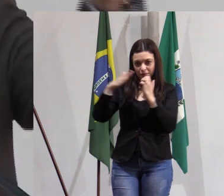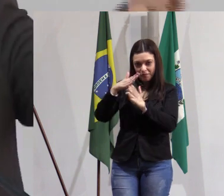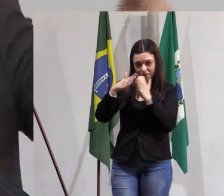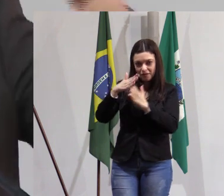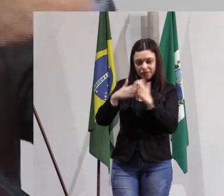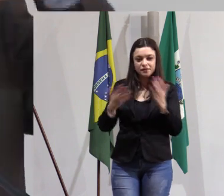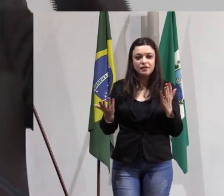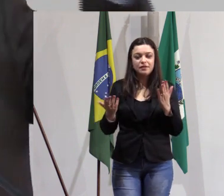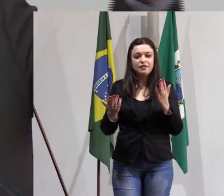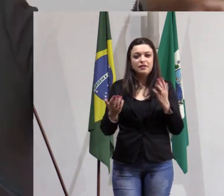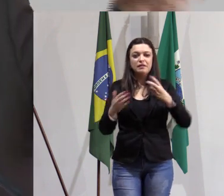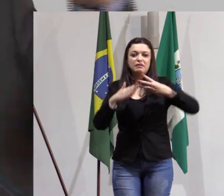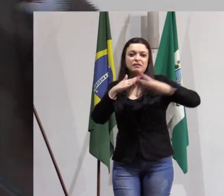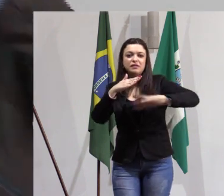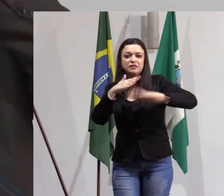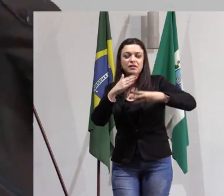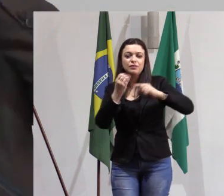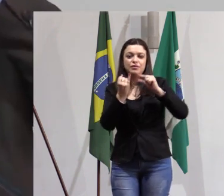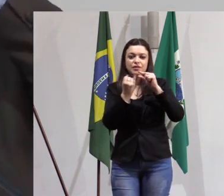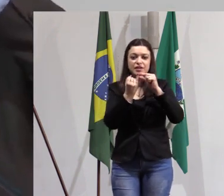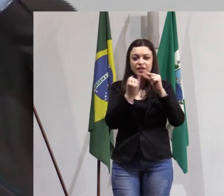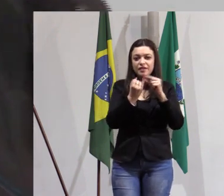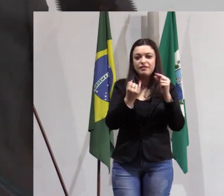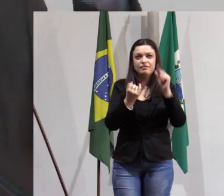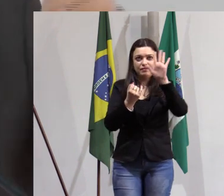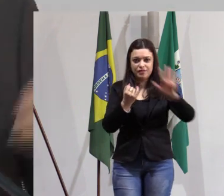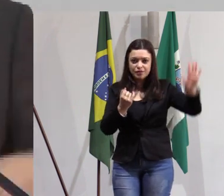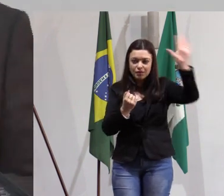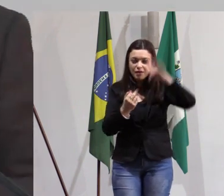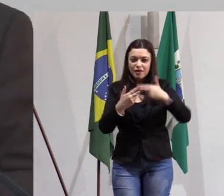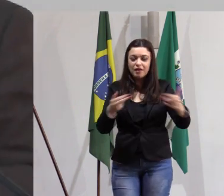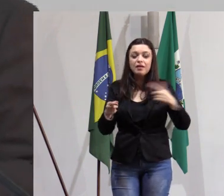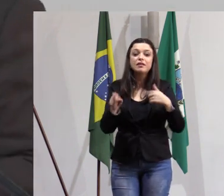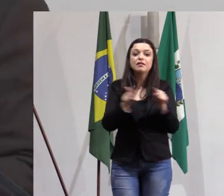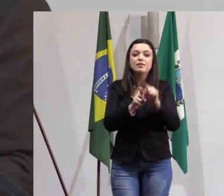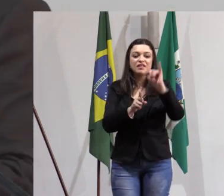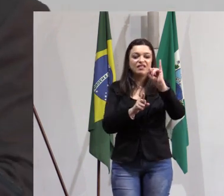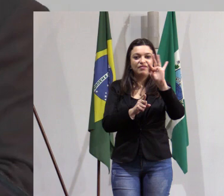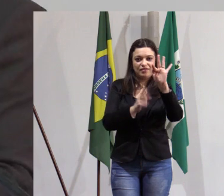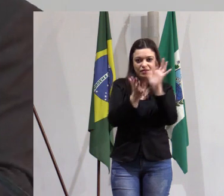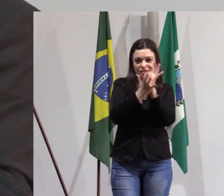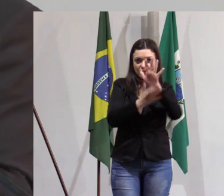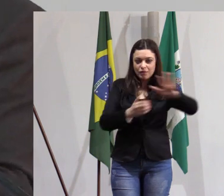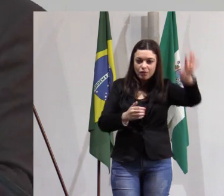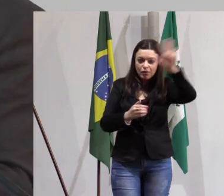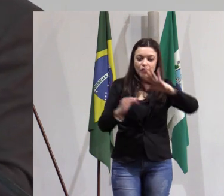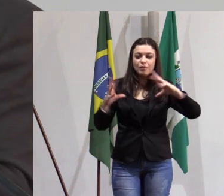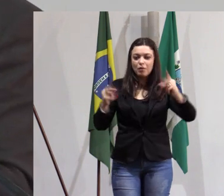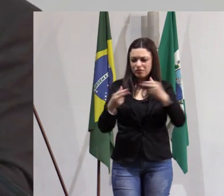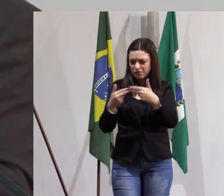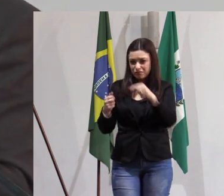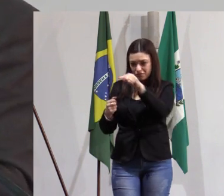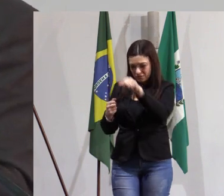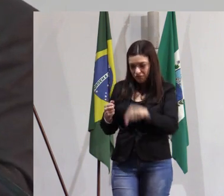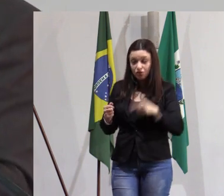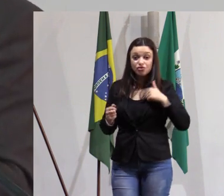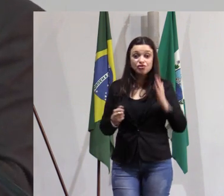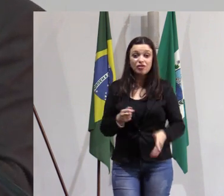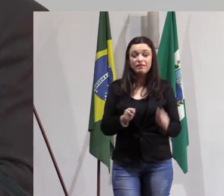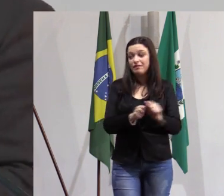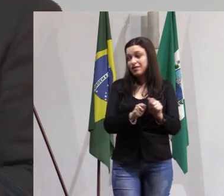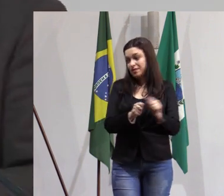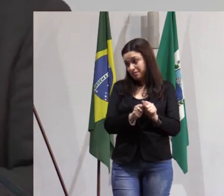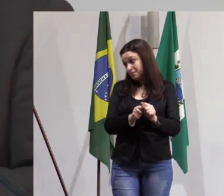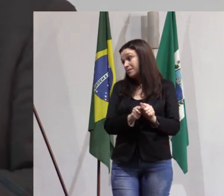potencializar o papel das IFES na cooperação com os setores público e privado, atrair centros de pesquisa, tudo isso nós já fazemos.